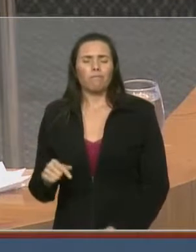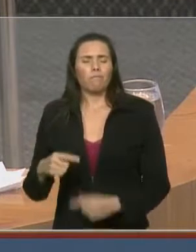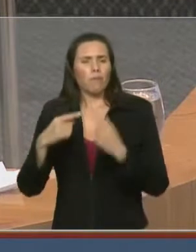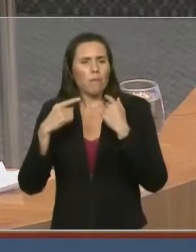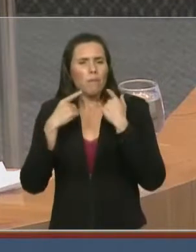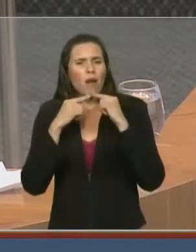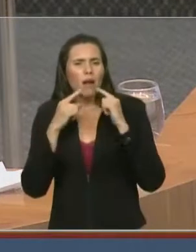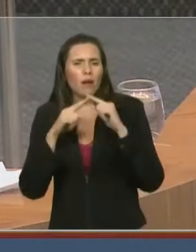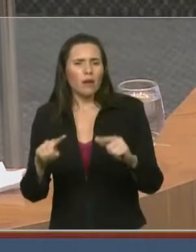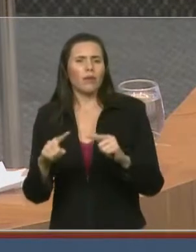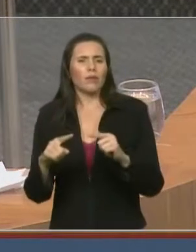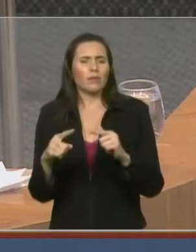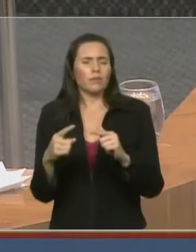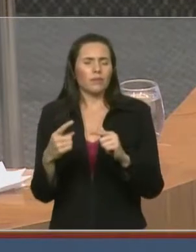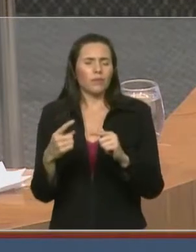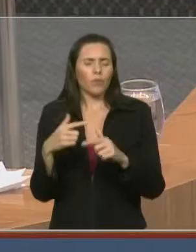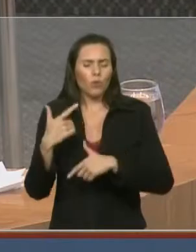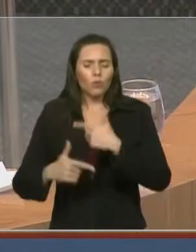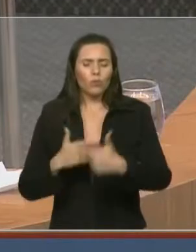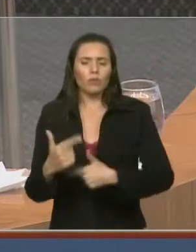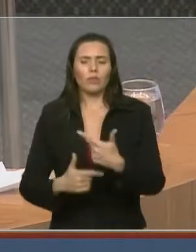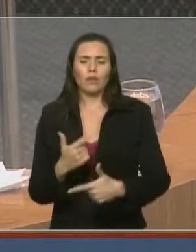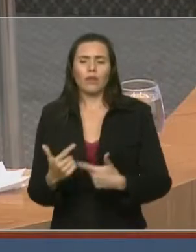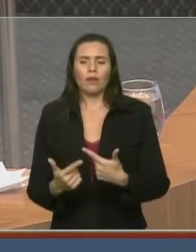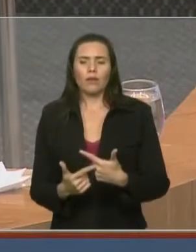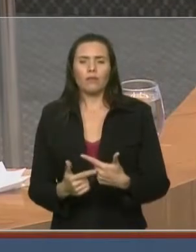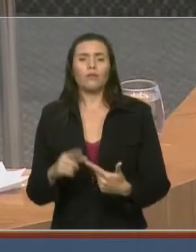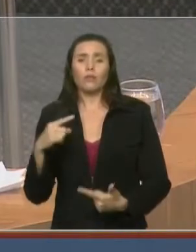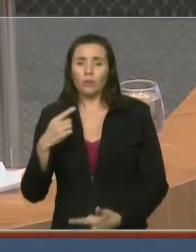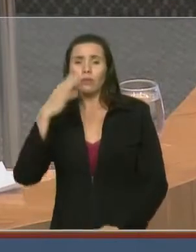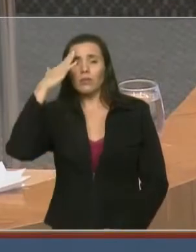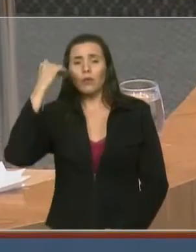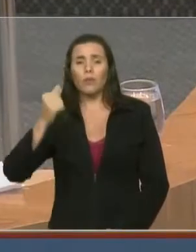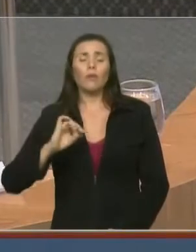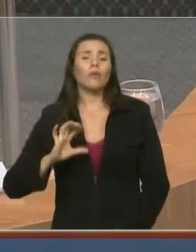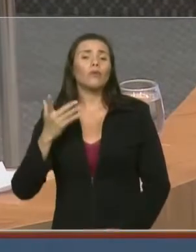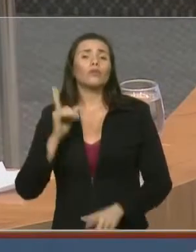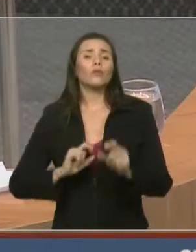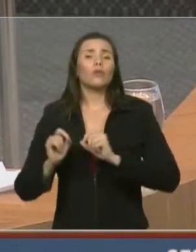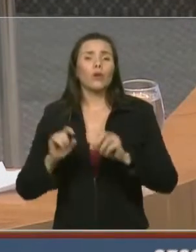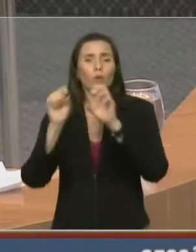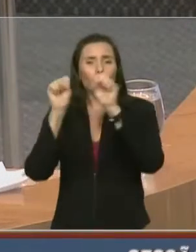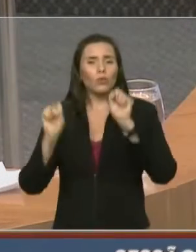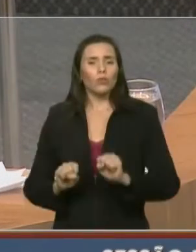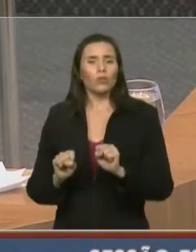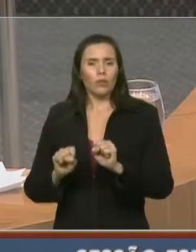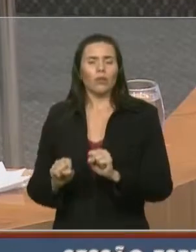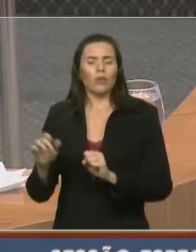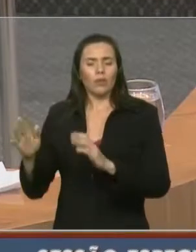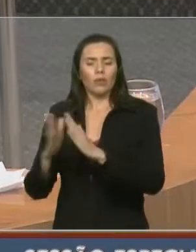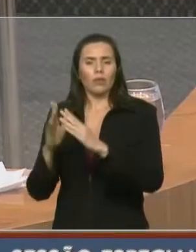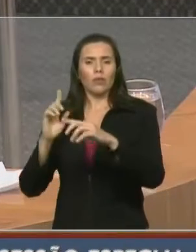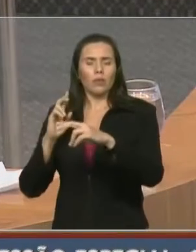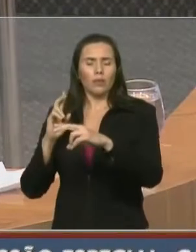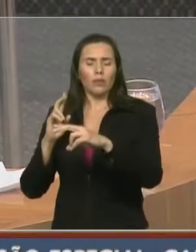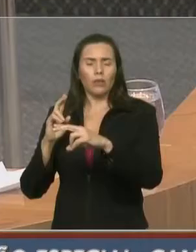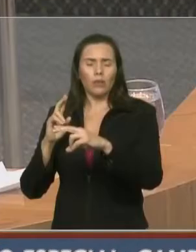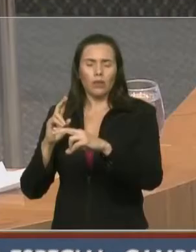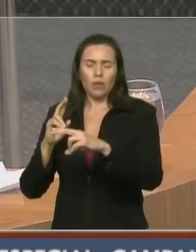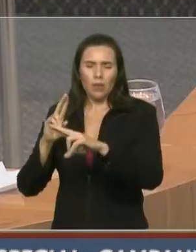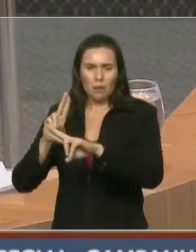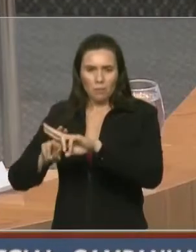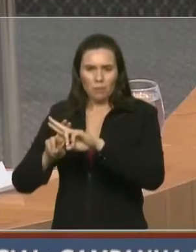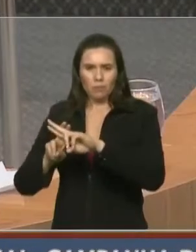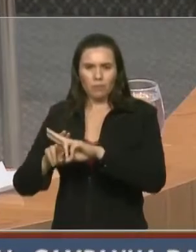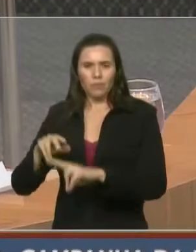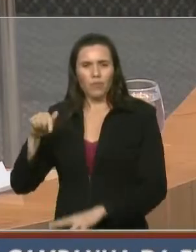reivindicavam melhoria nos sistemas prisionais, e nós sabemos que os sistemas prisionais brasileiros são um dos